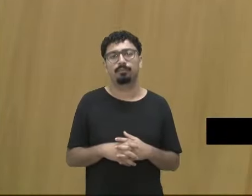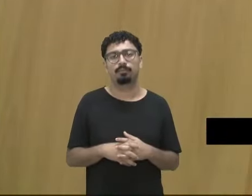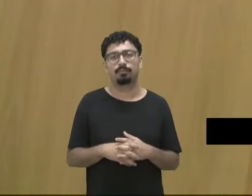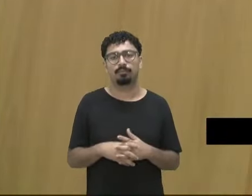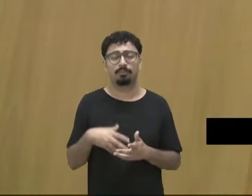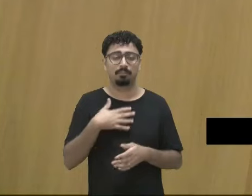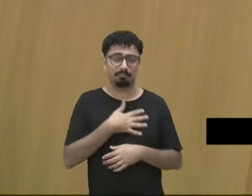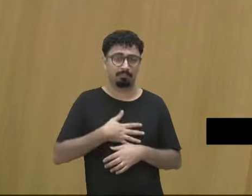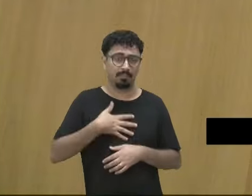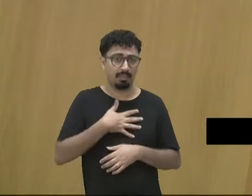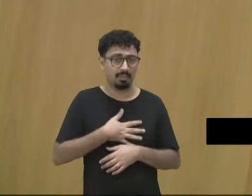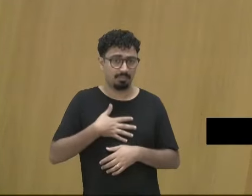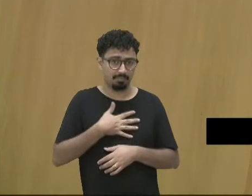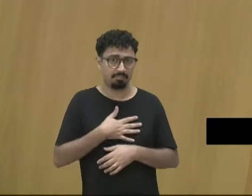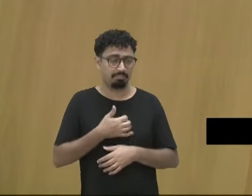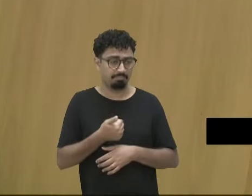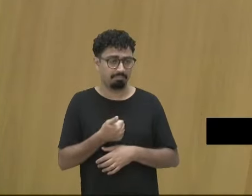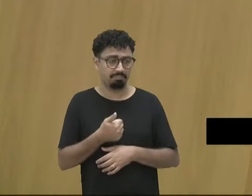Satisfeito? Satisfatório?